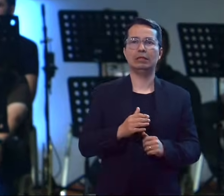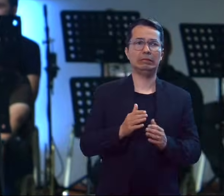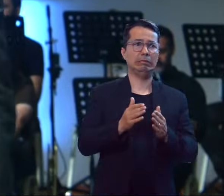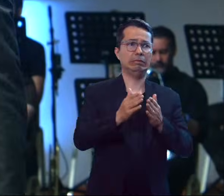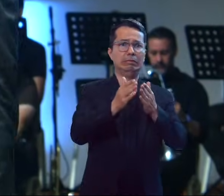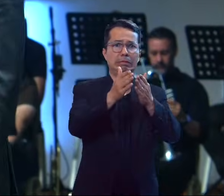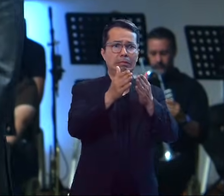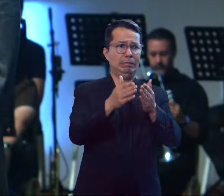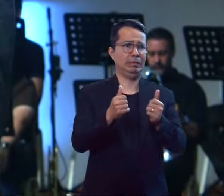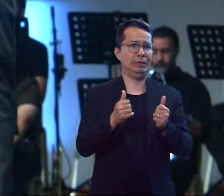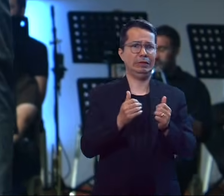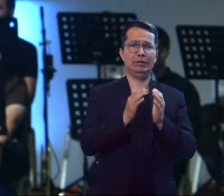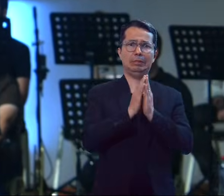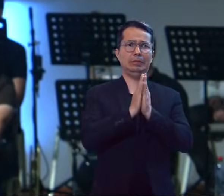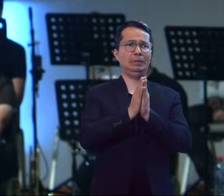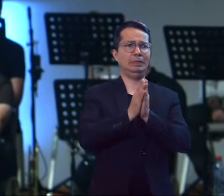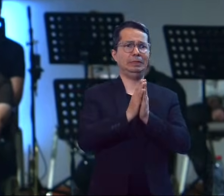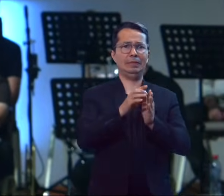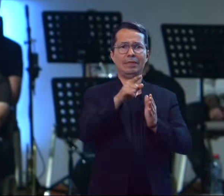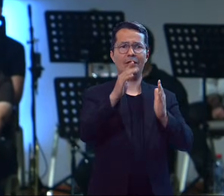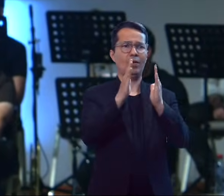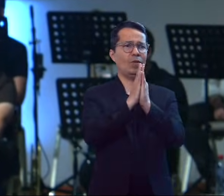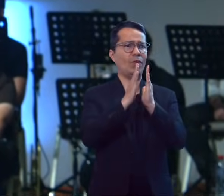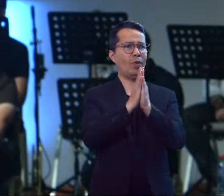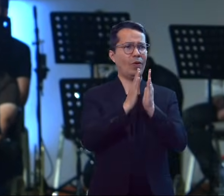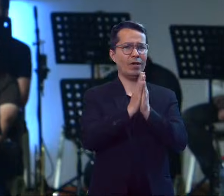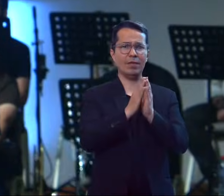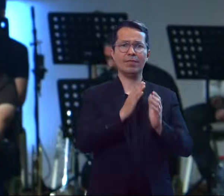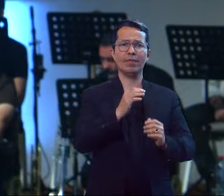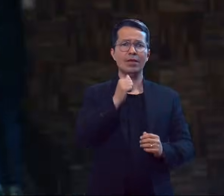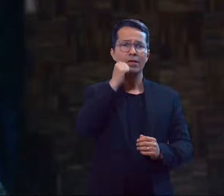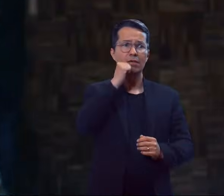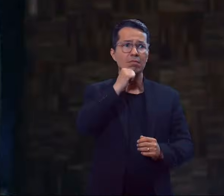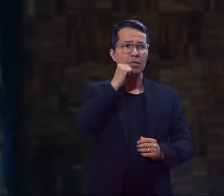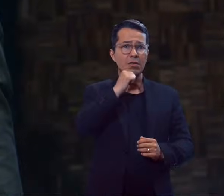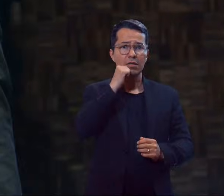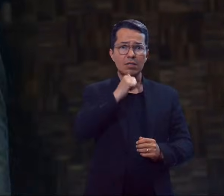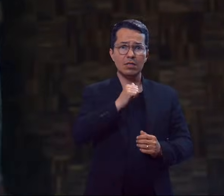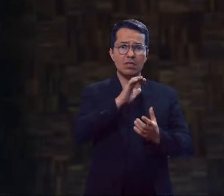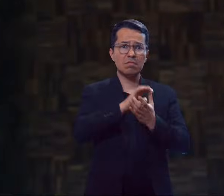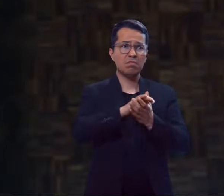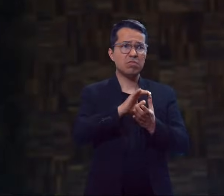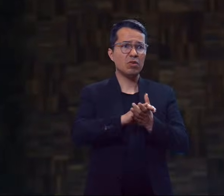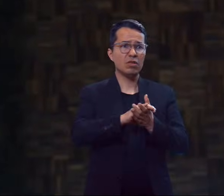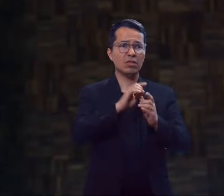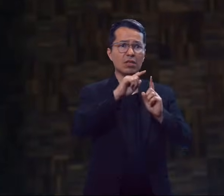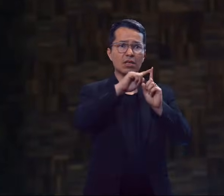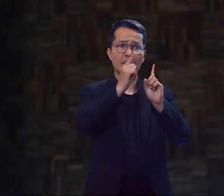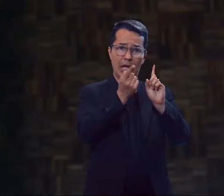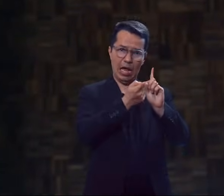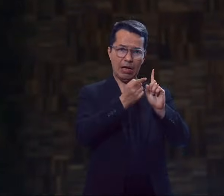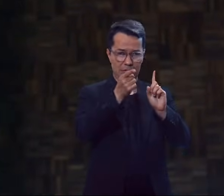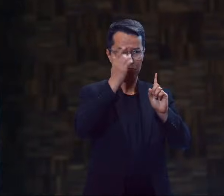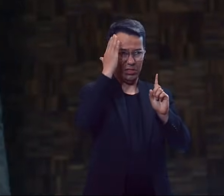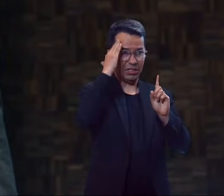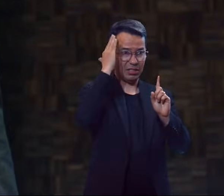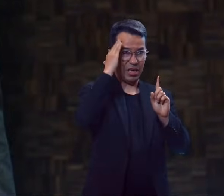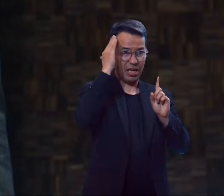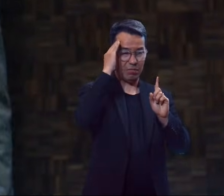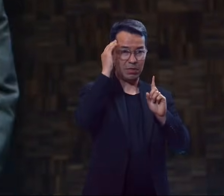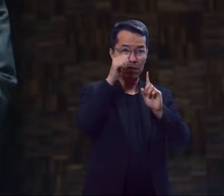lembrar de orar essa semana. O Davizinho, a minha esposa, entrou no último mês de gestação